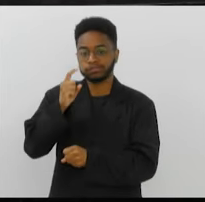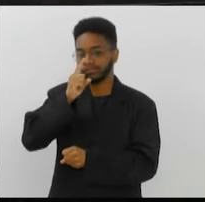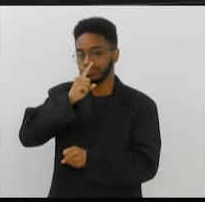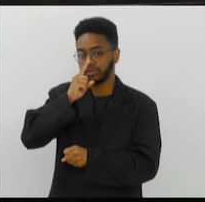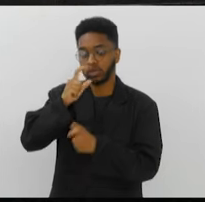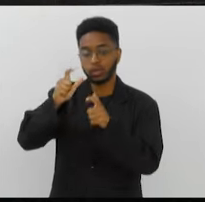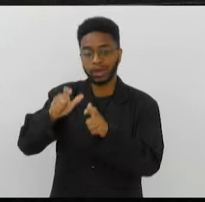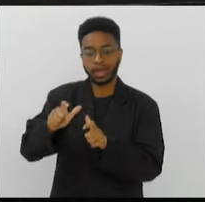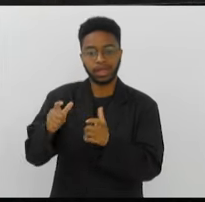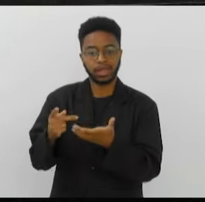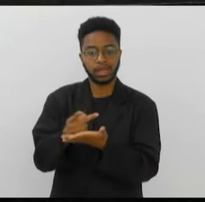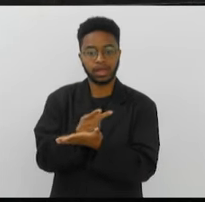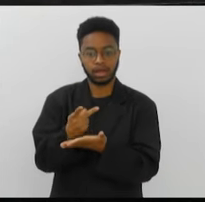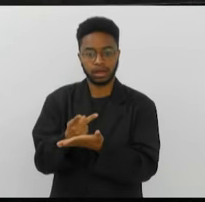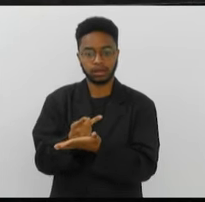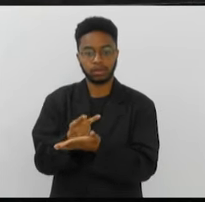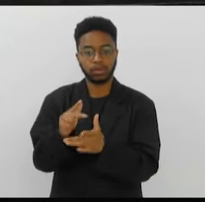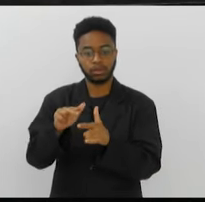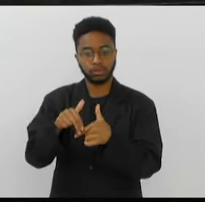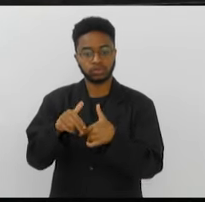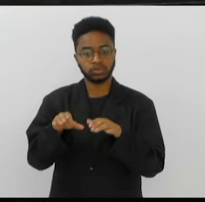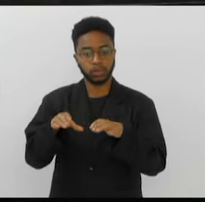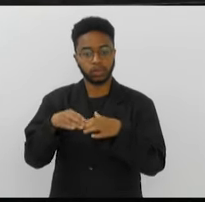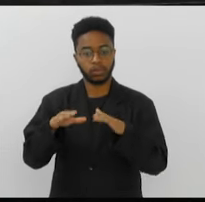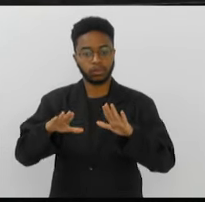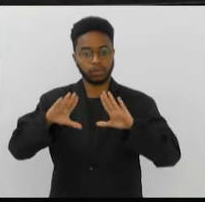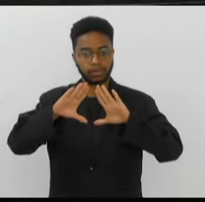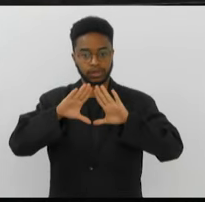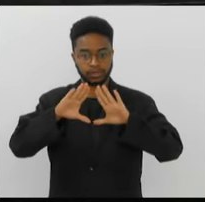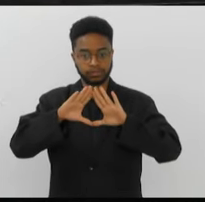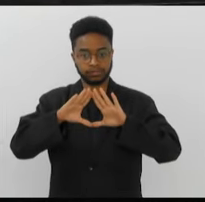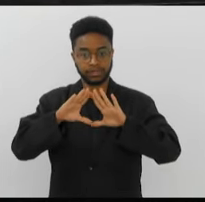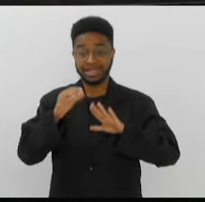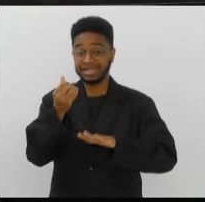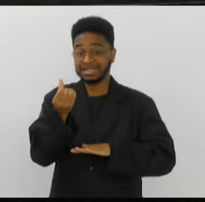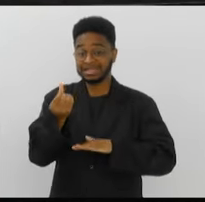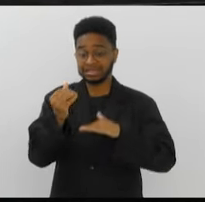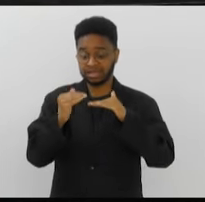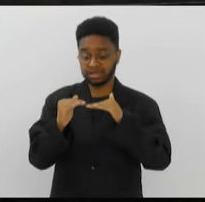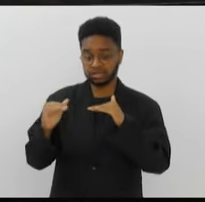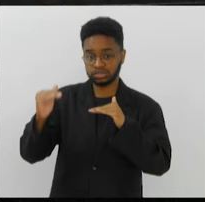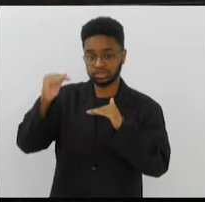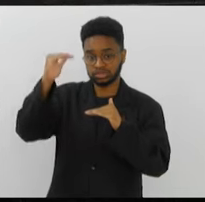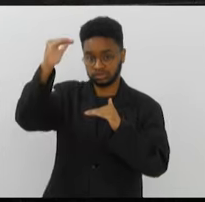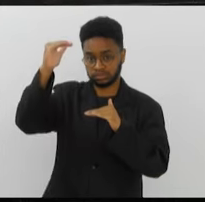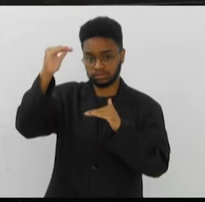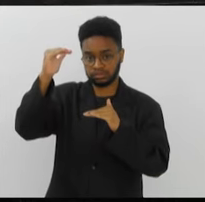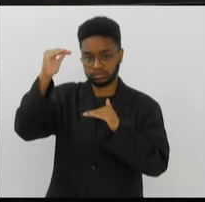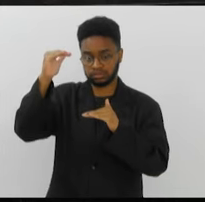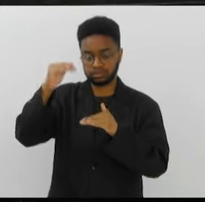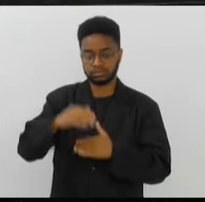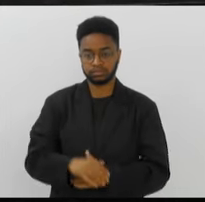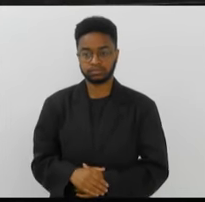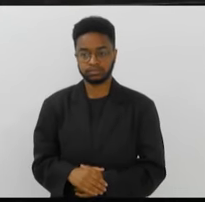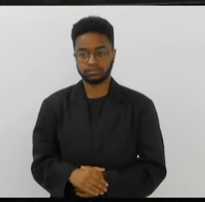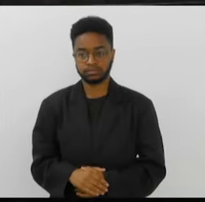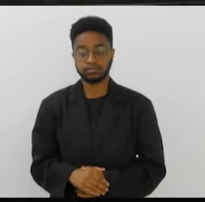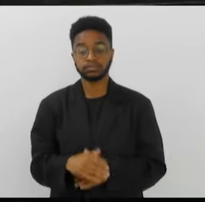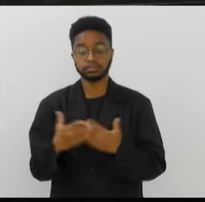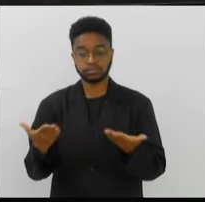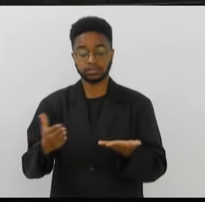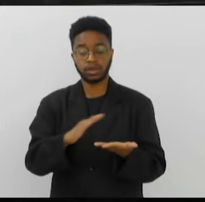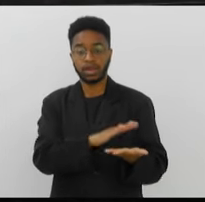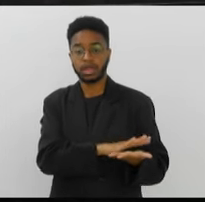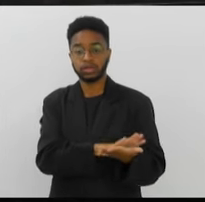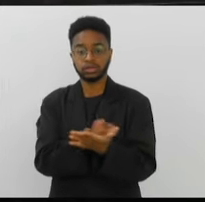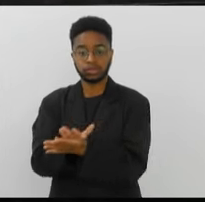irregularmente pela milícia. Seis pavimentos. A demolição estava sendo